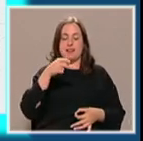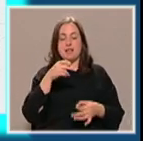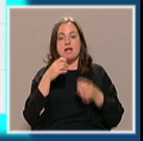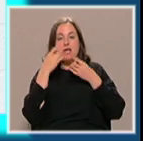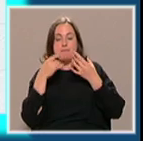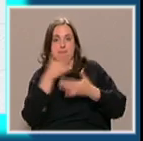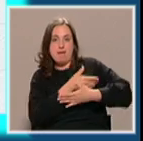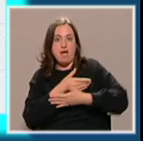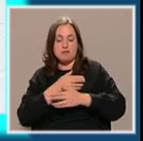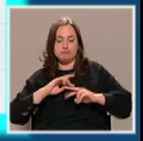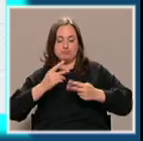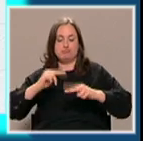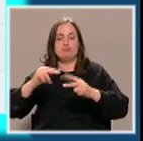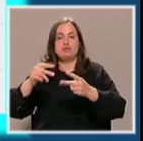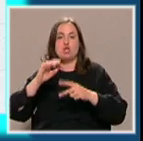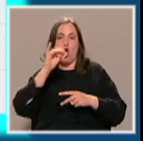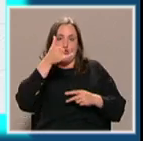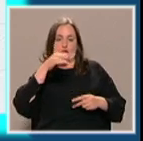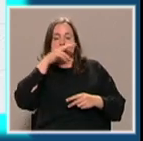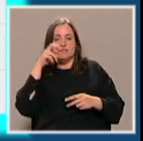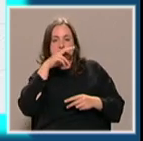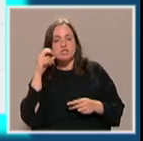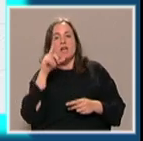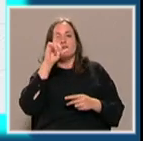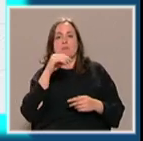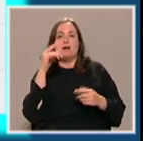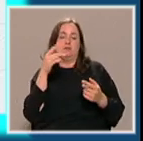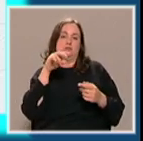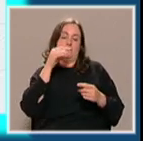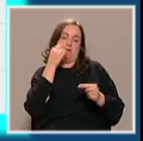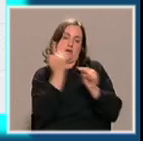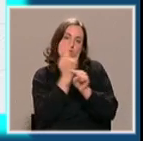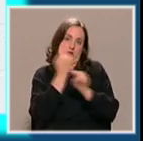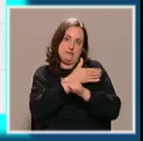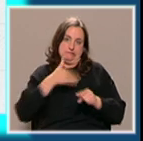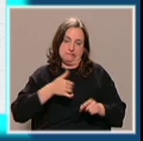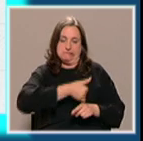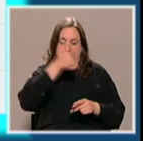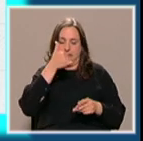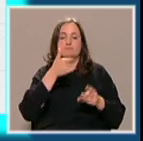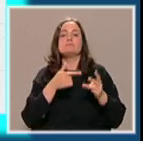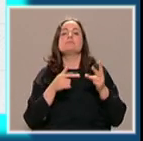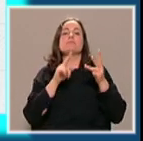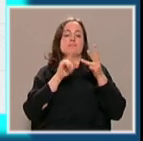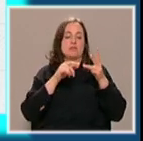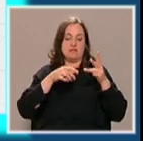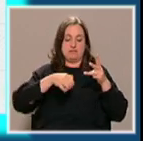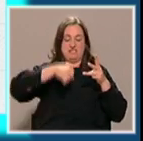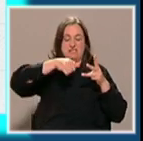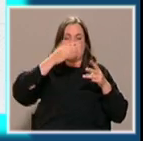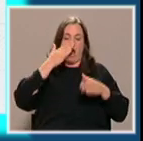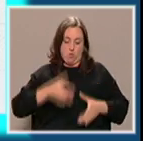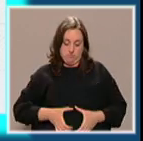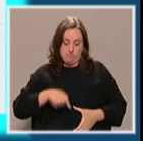Transporta nutrientes, oxigênio e produtos da excreção. O saco amniótico, como foi referido, protege